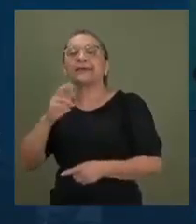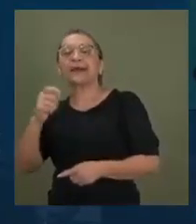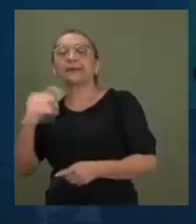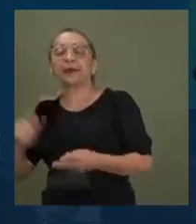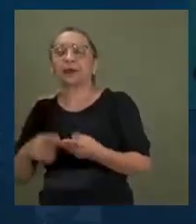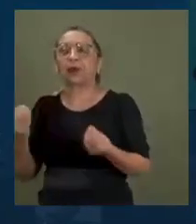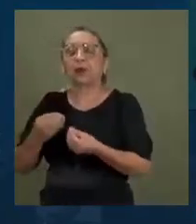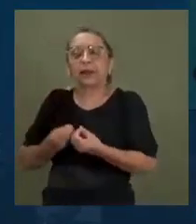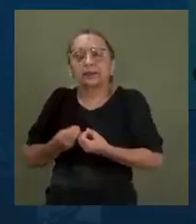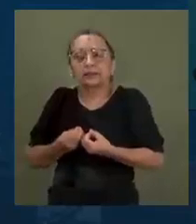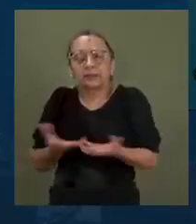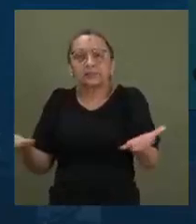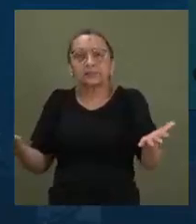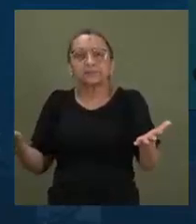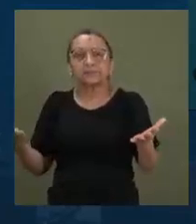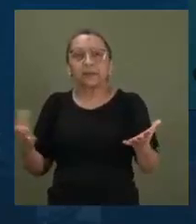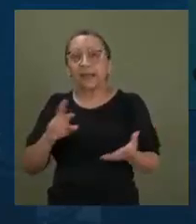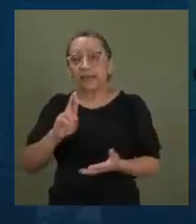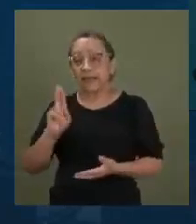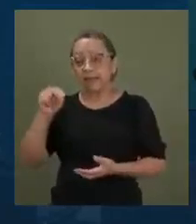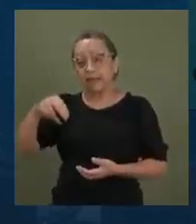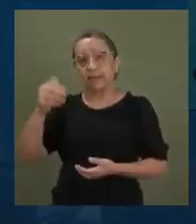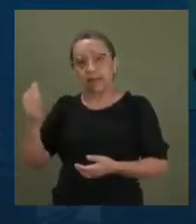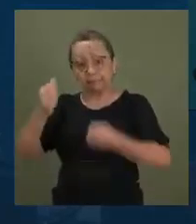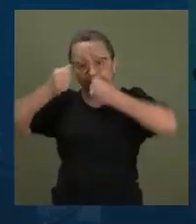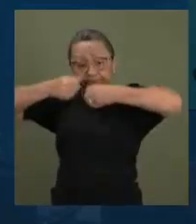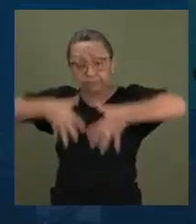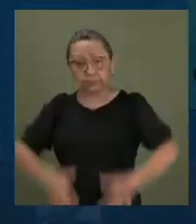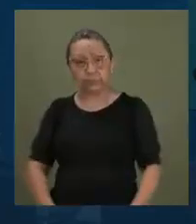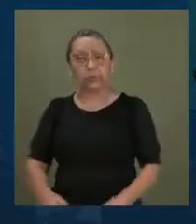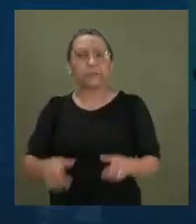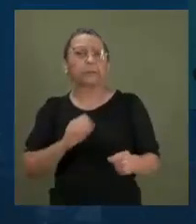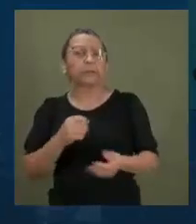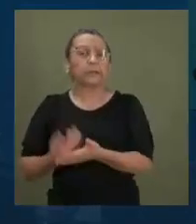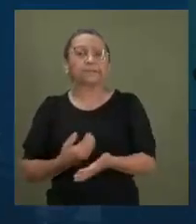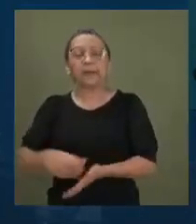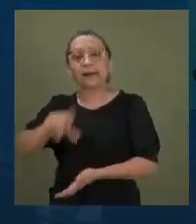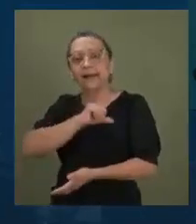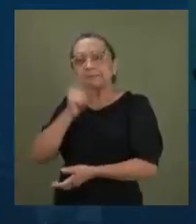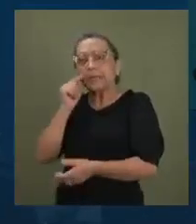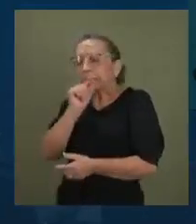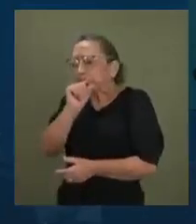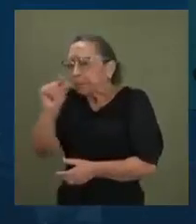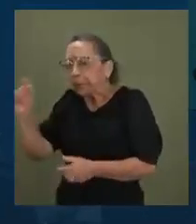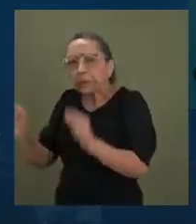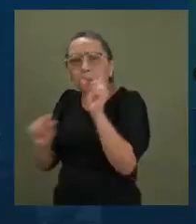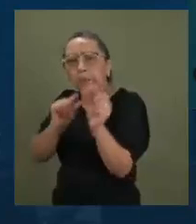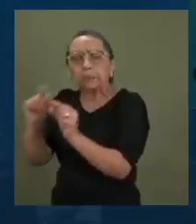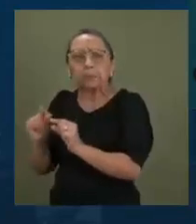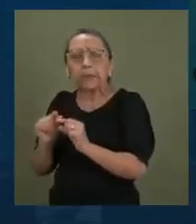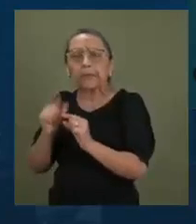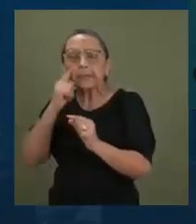a célula, para poder produzir proteínas spike, tiveram que pegar nanopartículas lipídicas para estabilizar